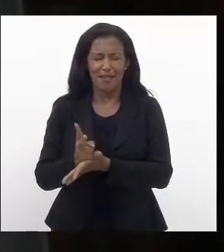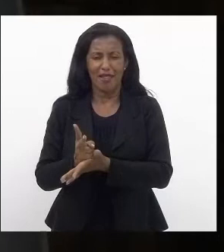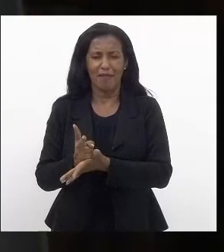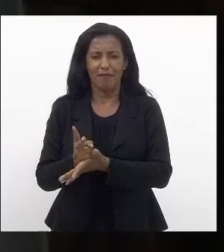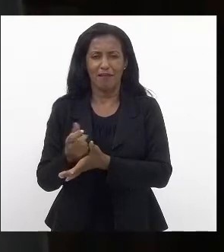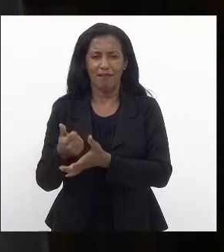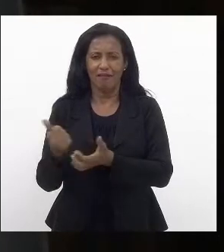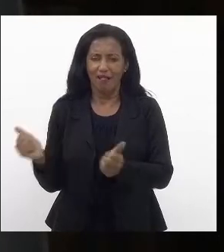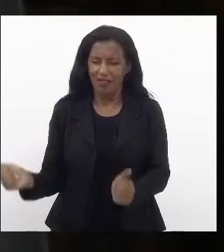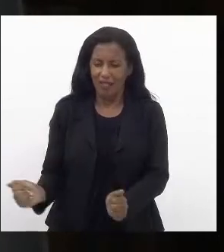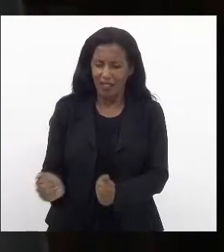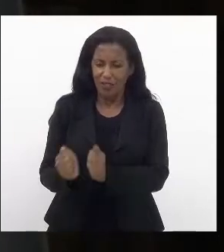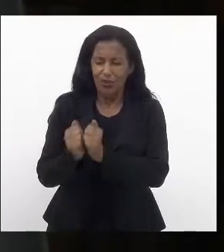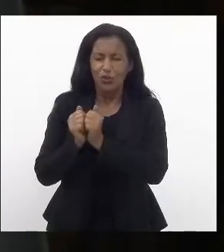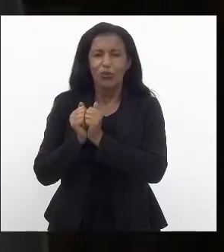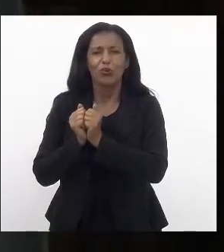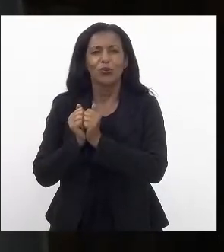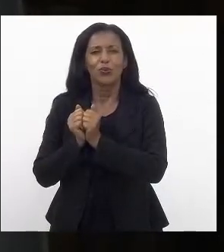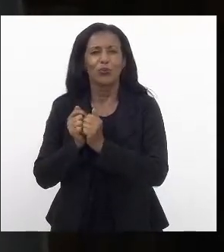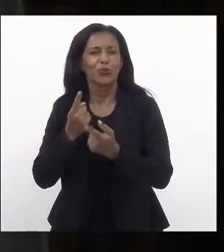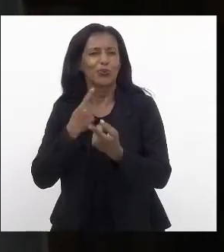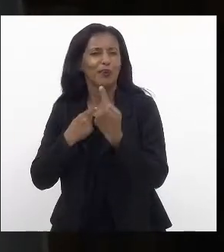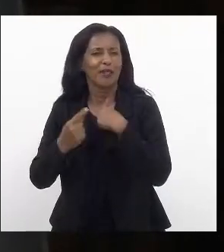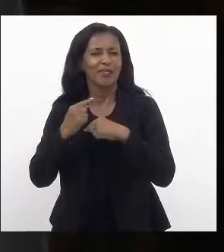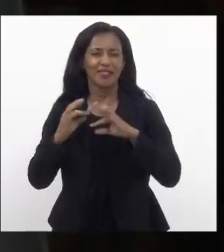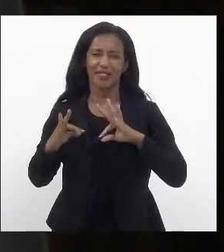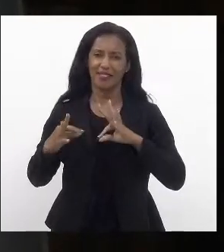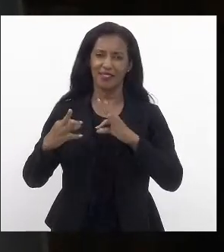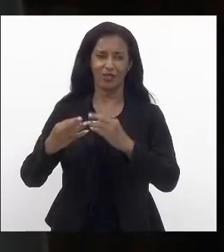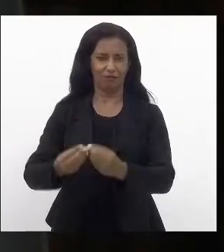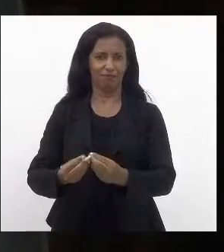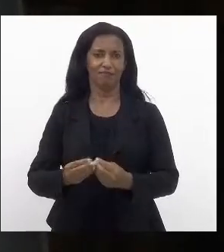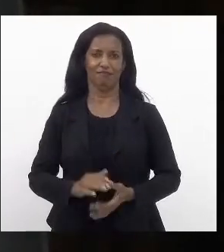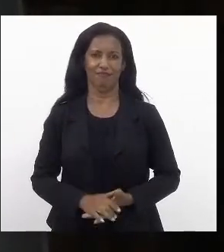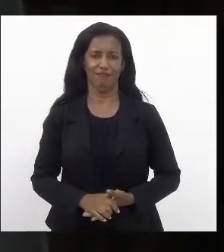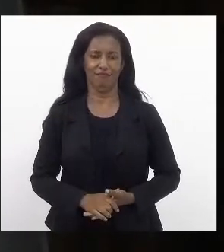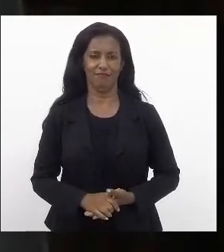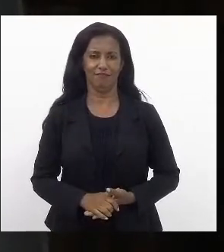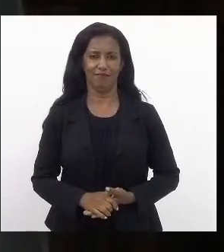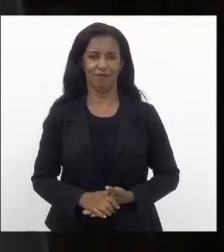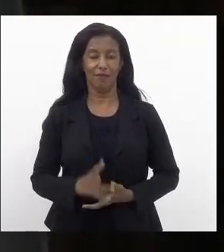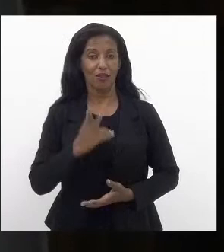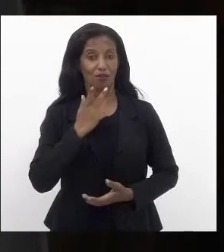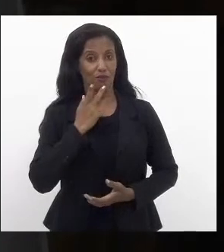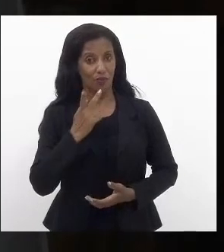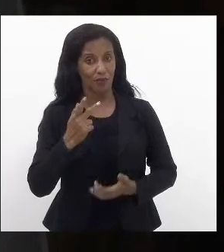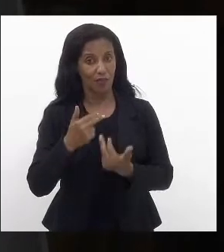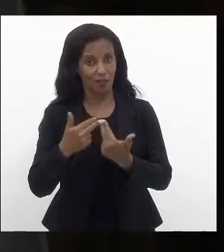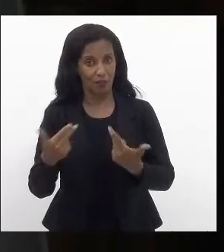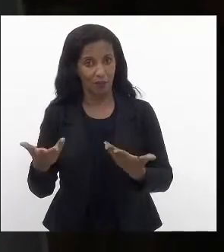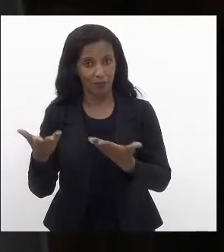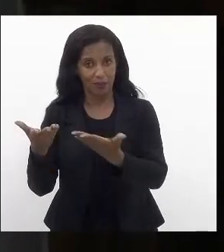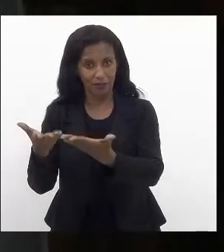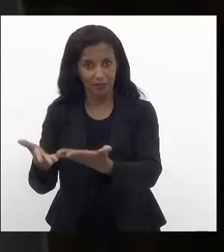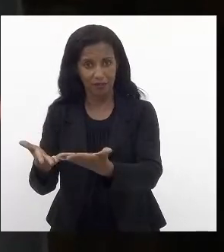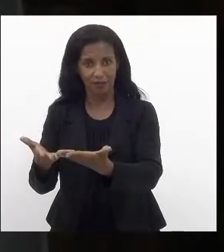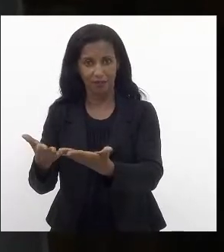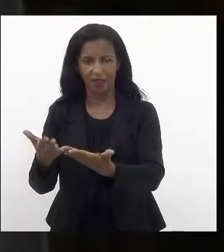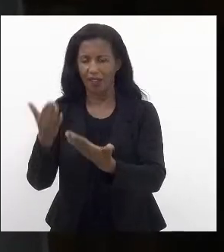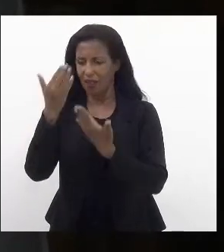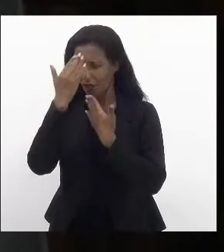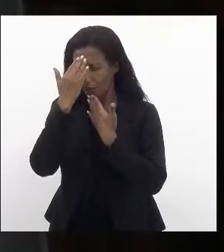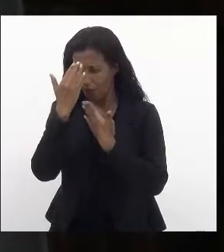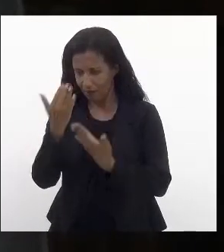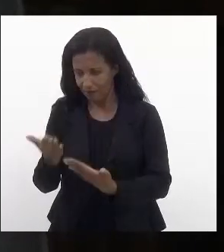estar a parte mais desejada de todos nós. Vou dizer uma coisa. Eu